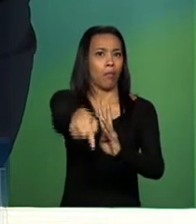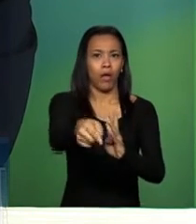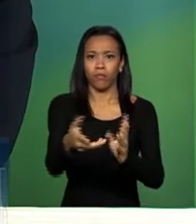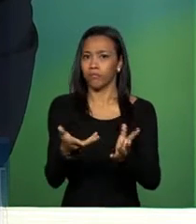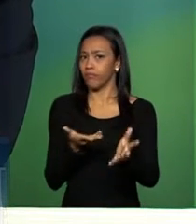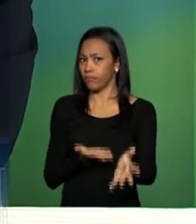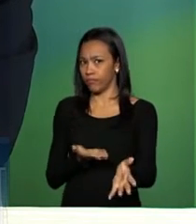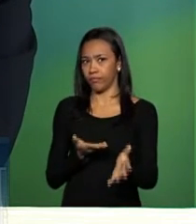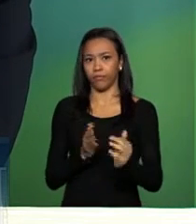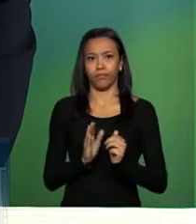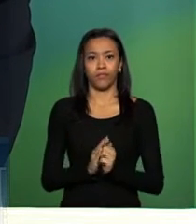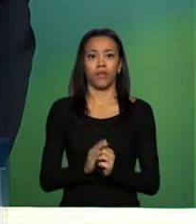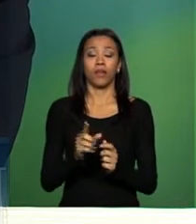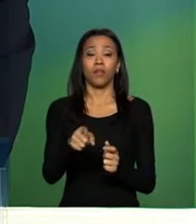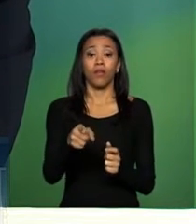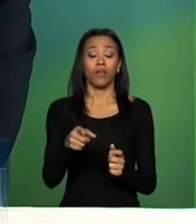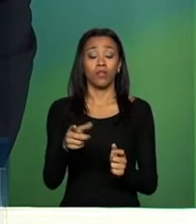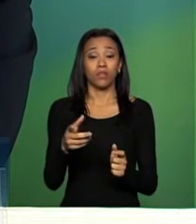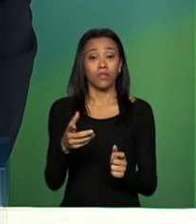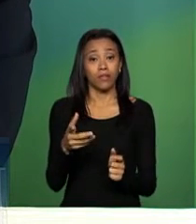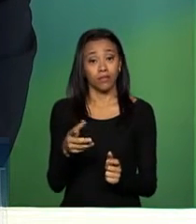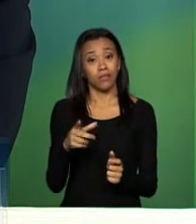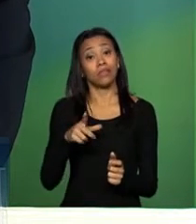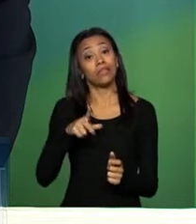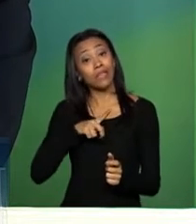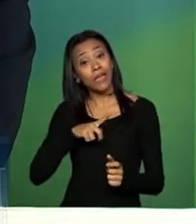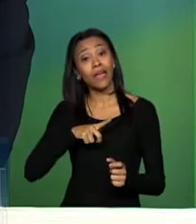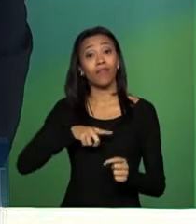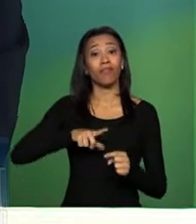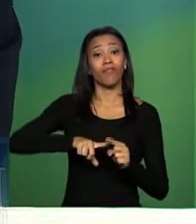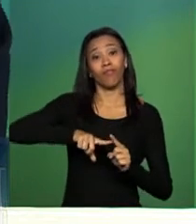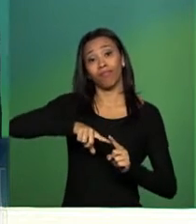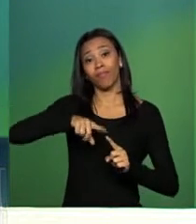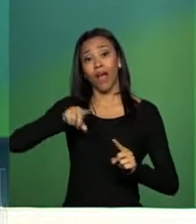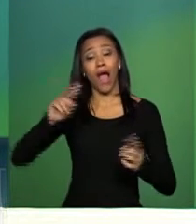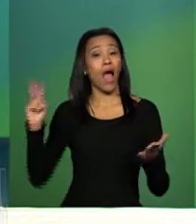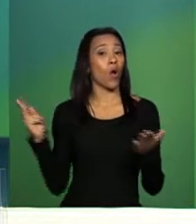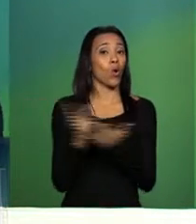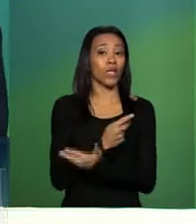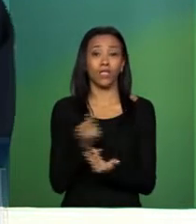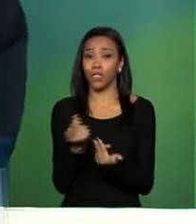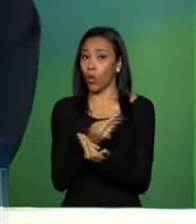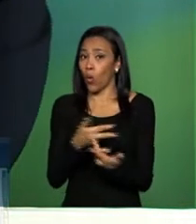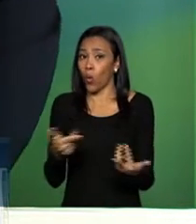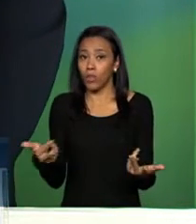plano diante de um processo em que há variáveis que não são controladas